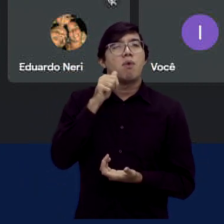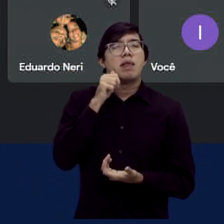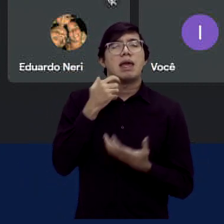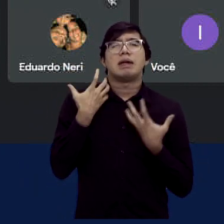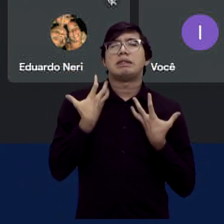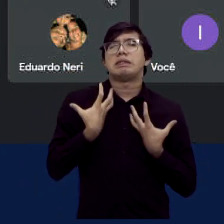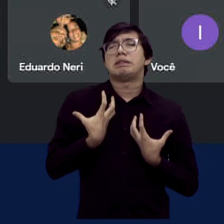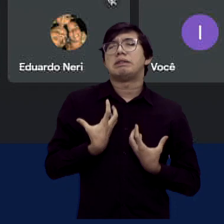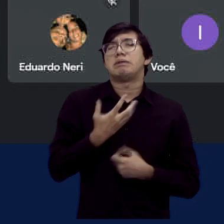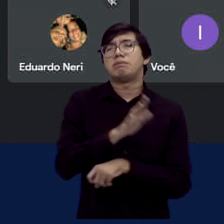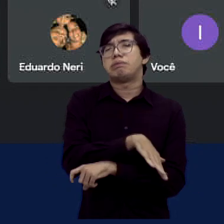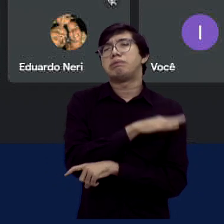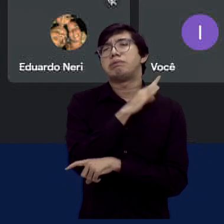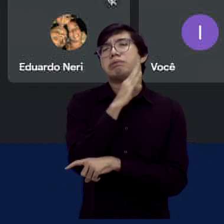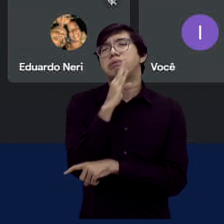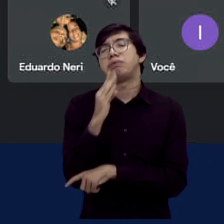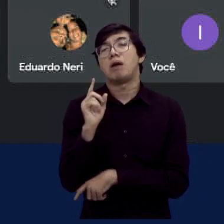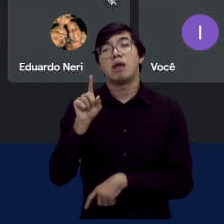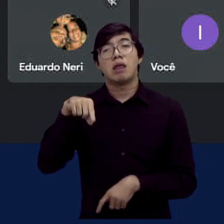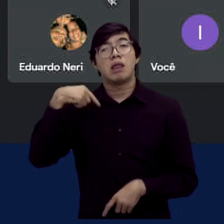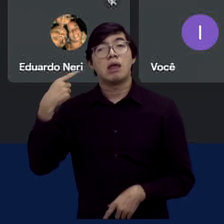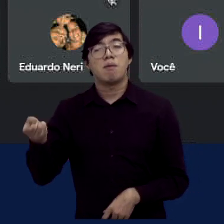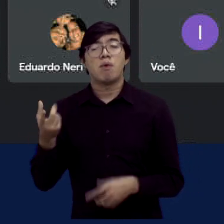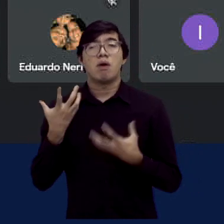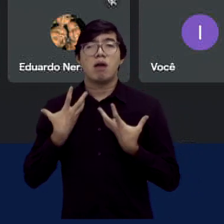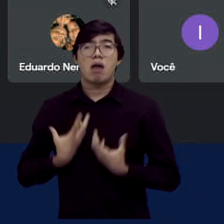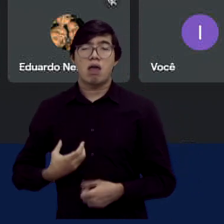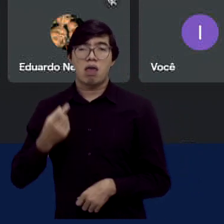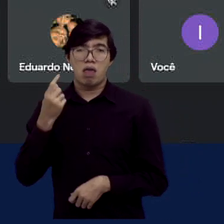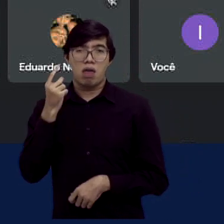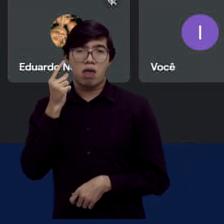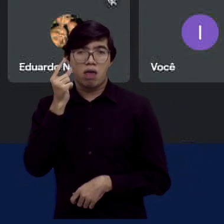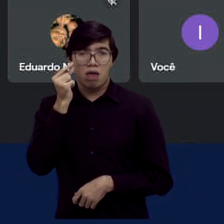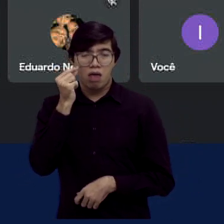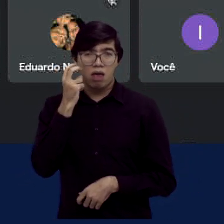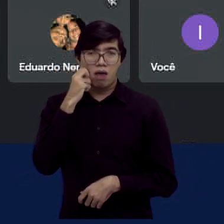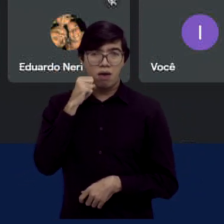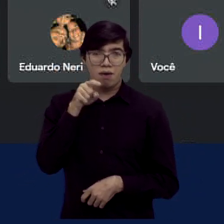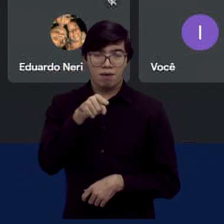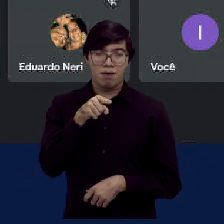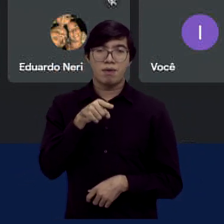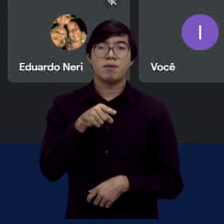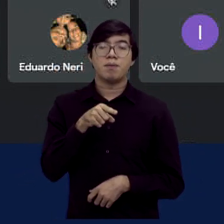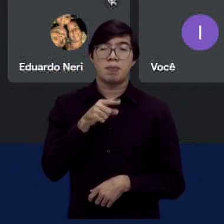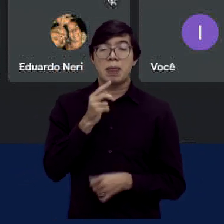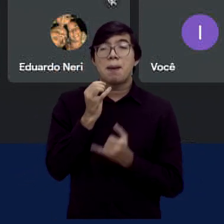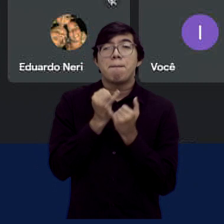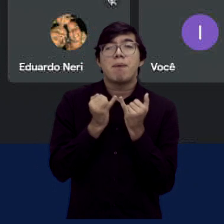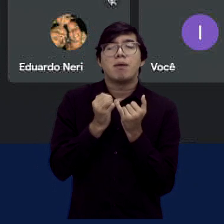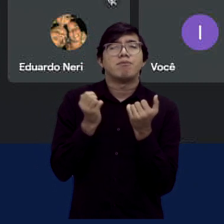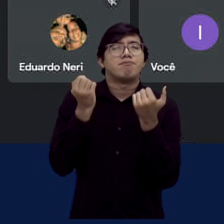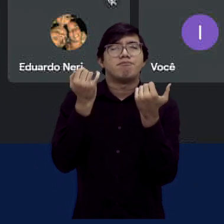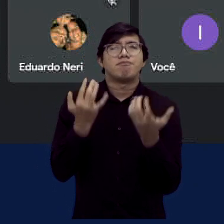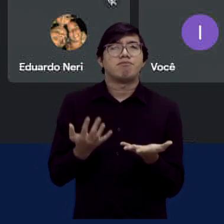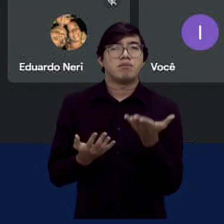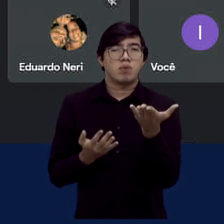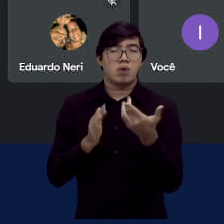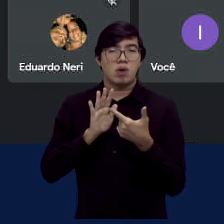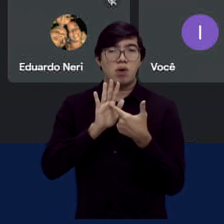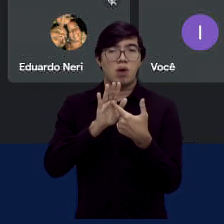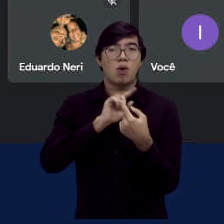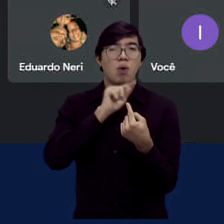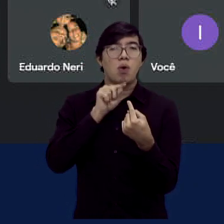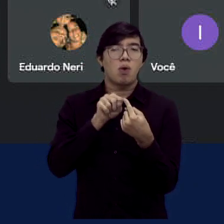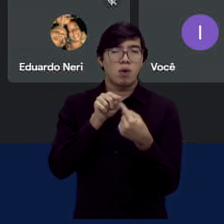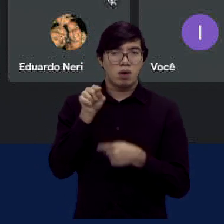É uma possibilidade de leitura também. Inclusive, uma possibilidade que eu acho muito boa, mas é bem próxima daquilo que eu intencionava